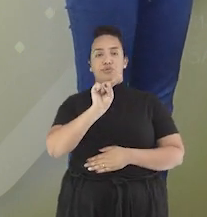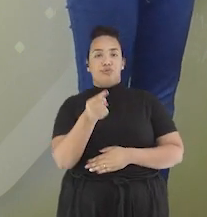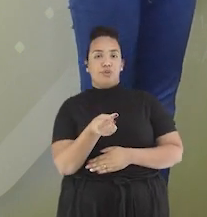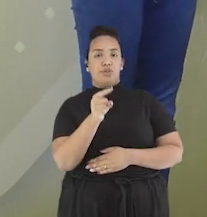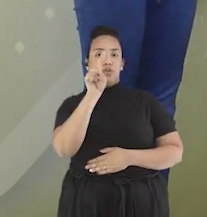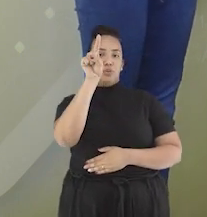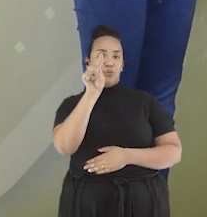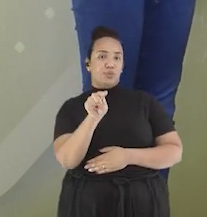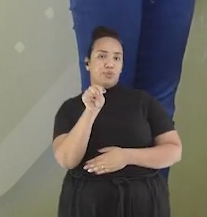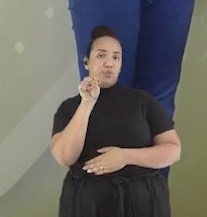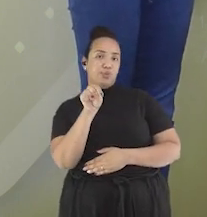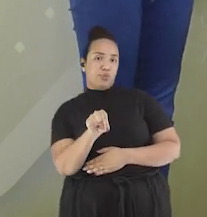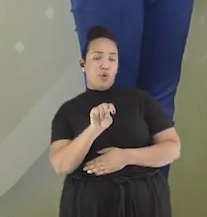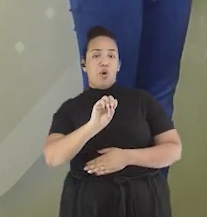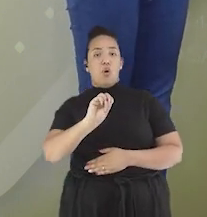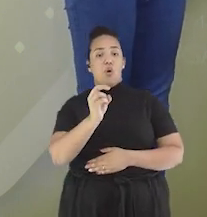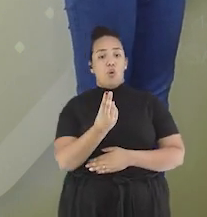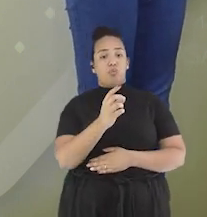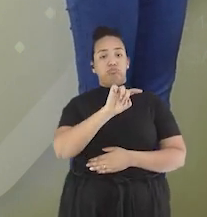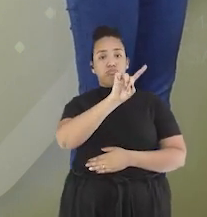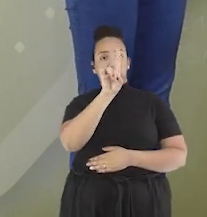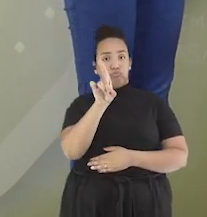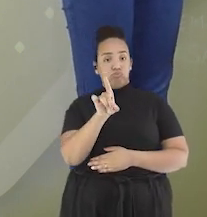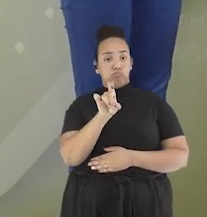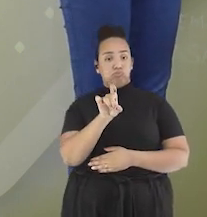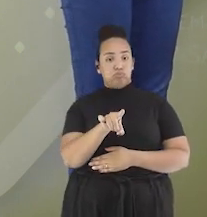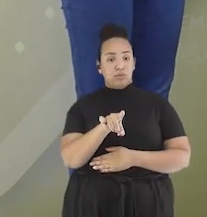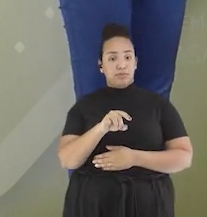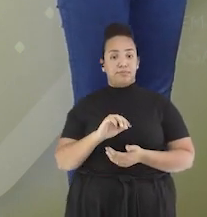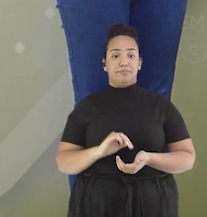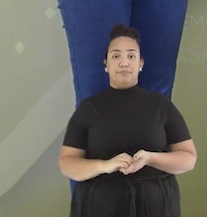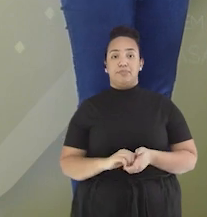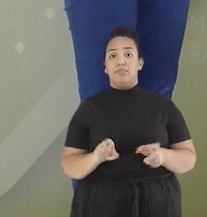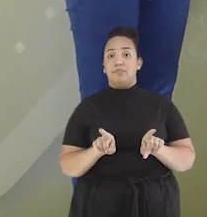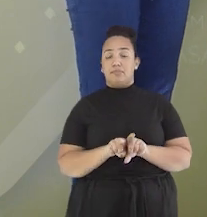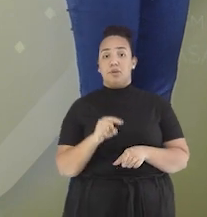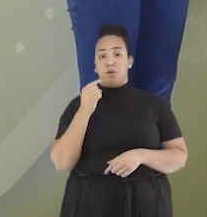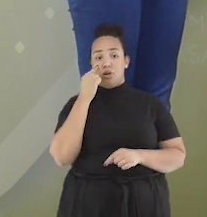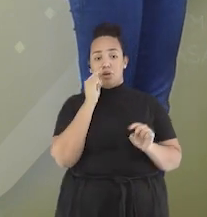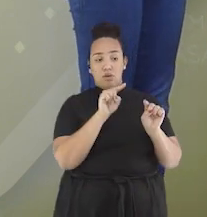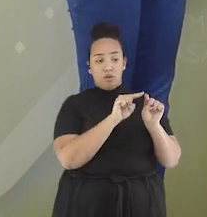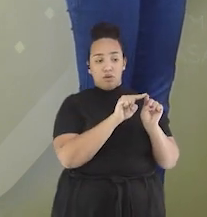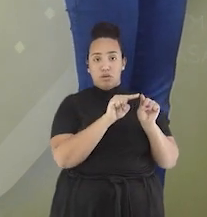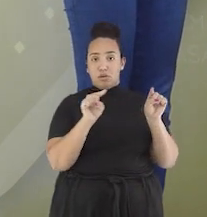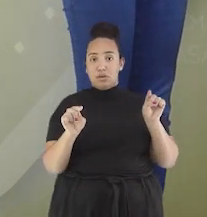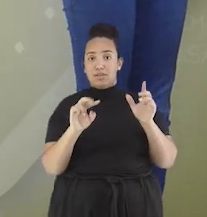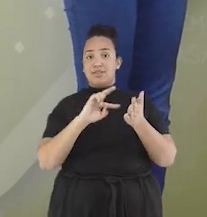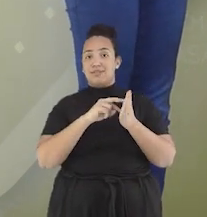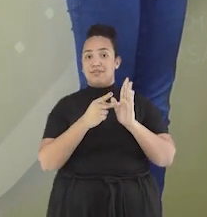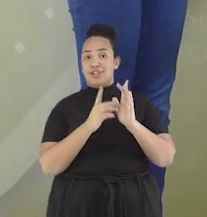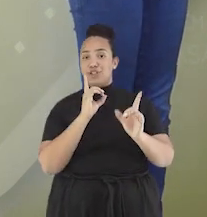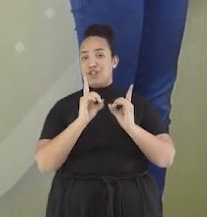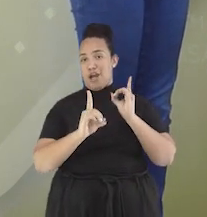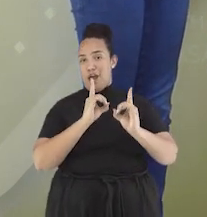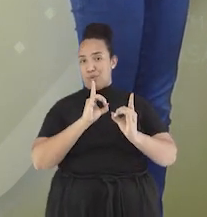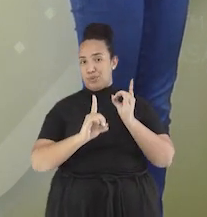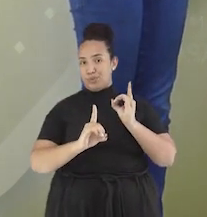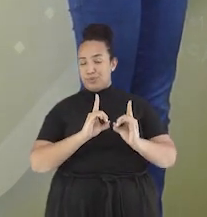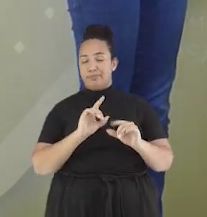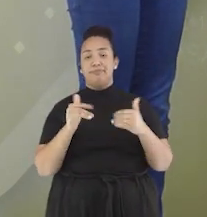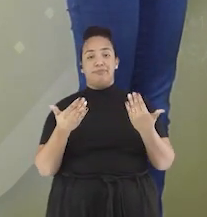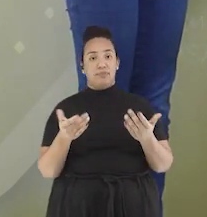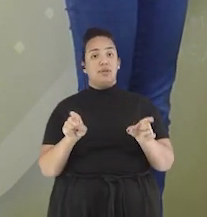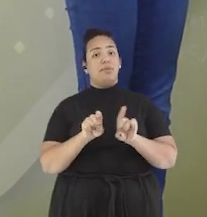bom? Então, o ponto final, as vírgulas, o ponto de exclamação. Aqui também, esse traço aqui,